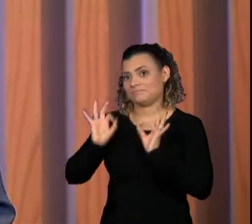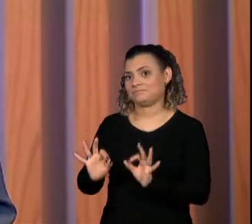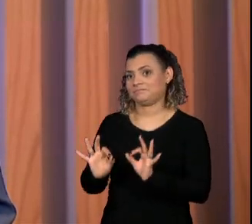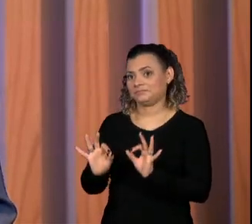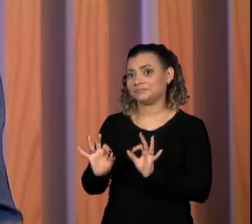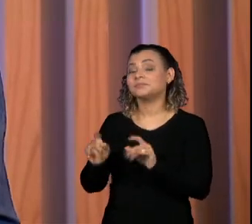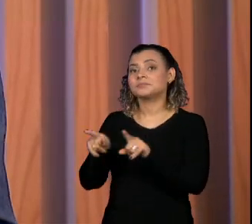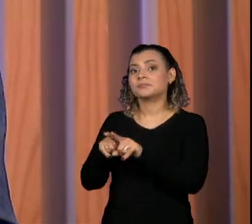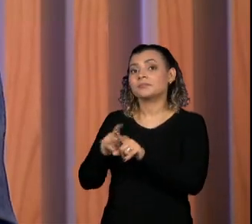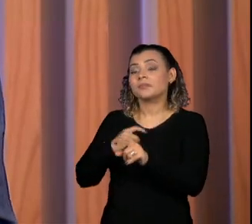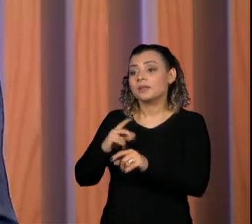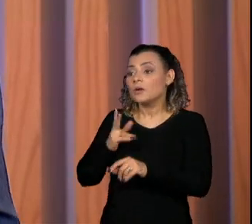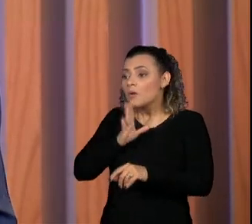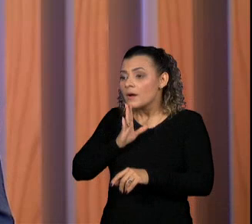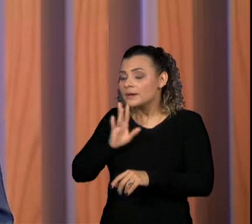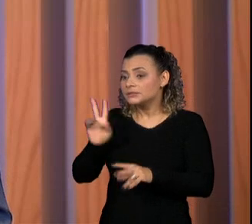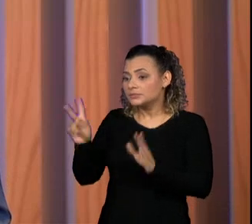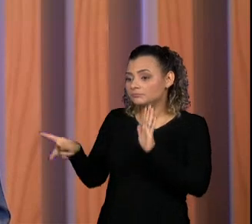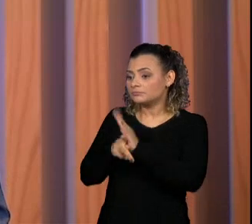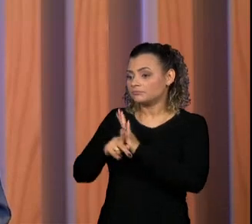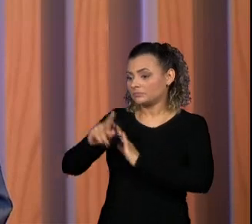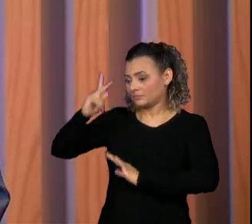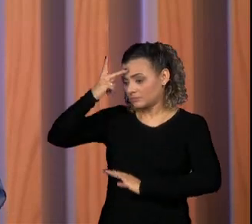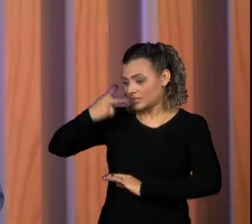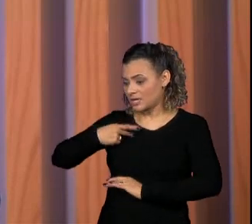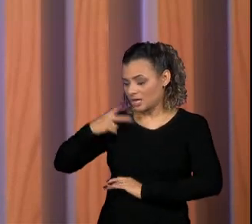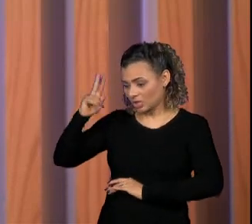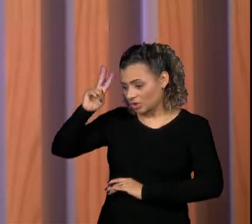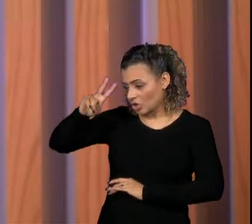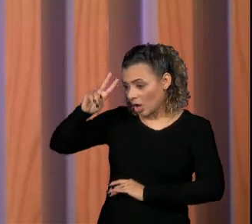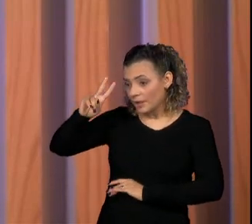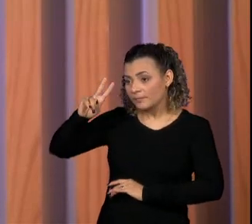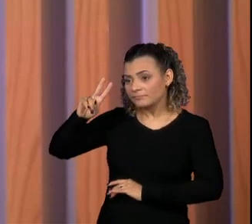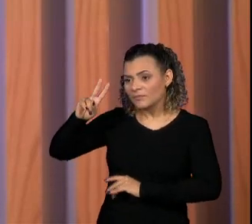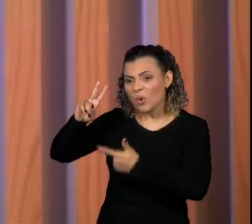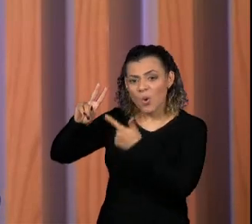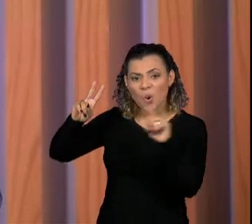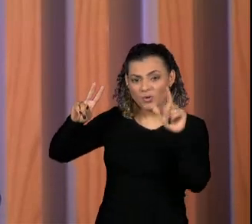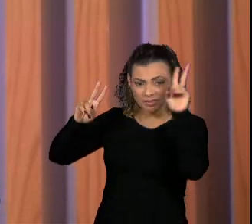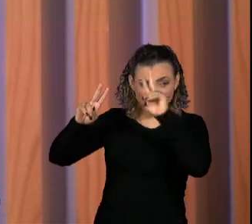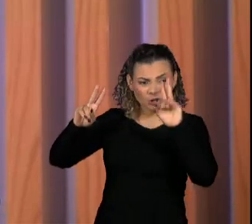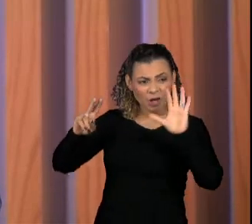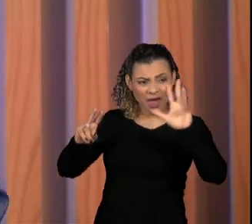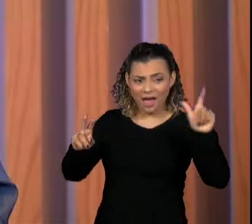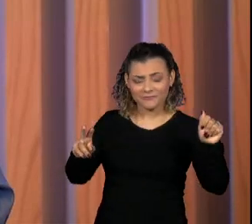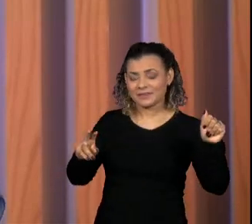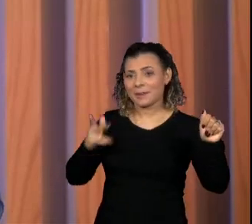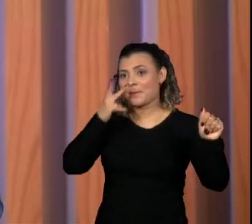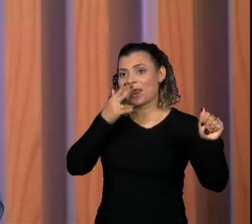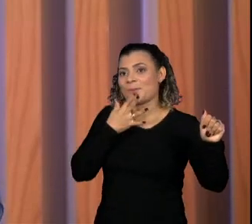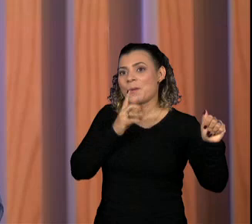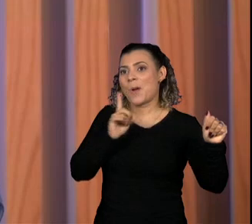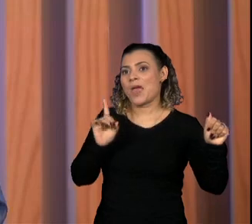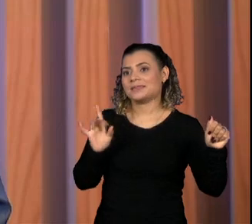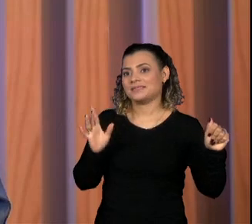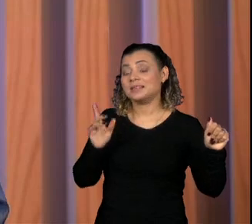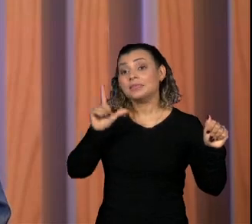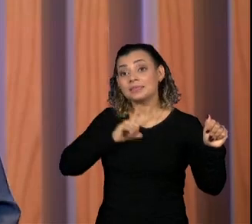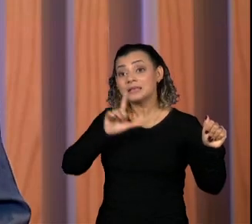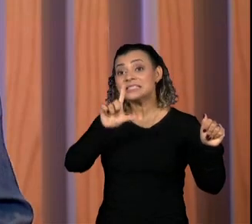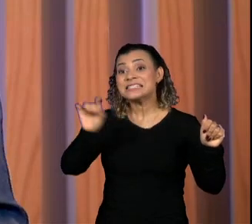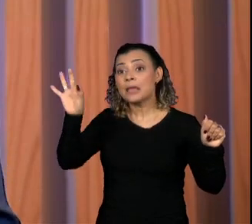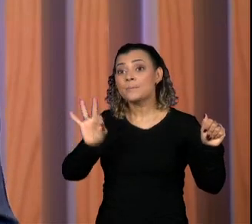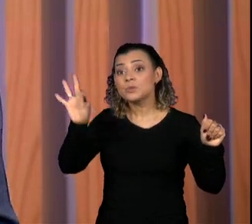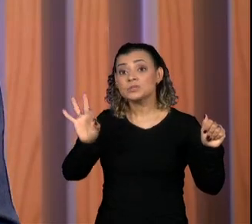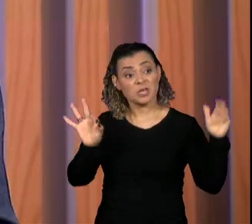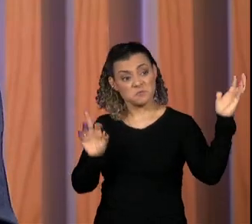gente pouco conhece nossa própria história, a gente também vai conhecer muito pouco a história do continente africano, que tem 100% de